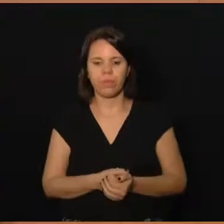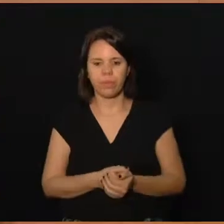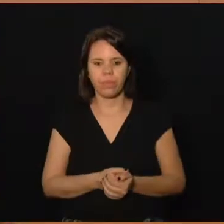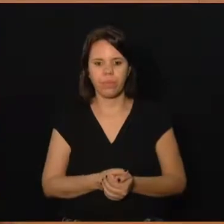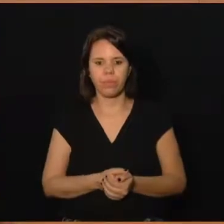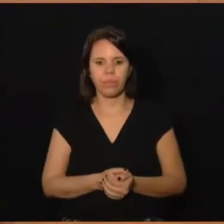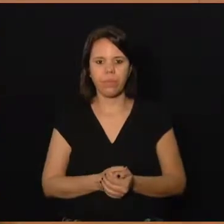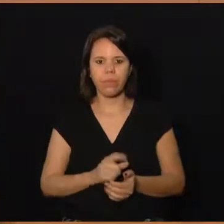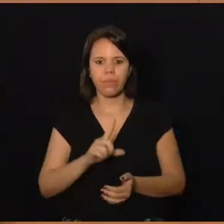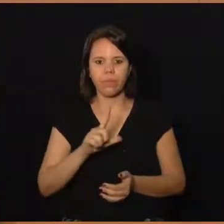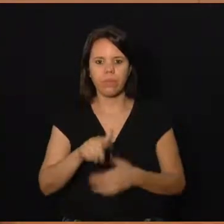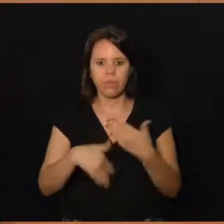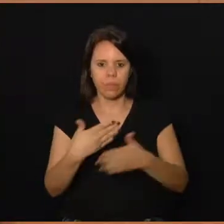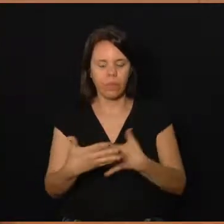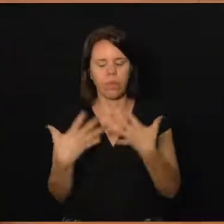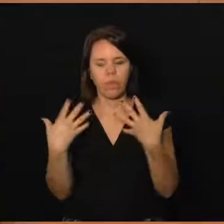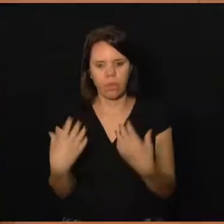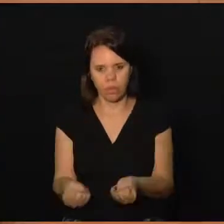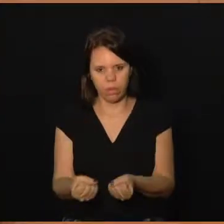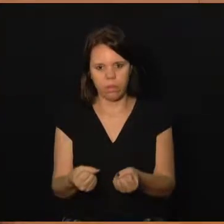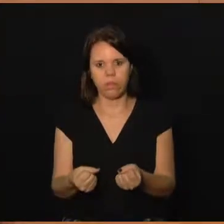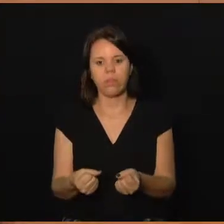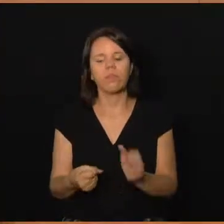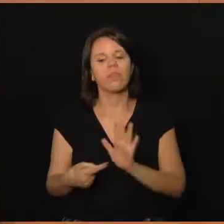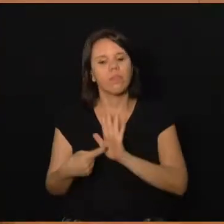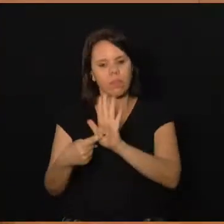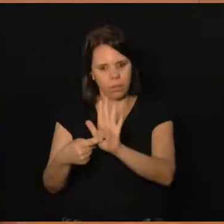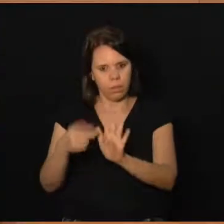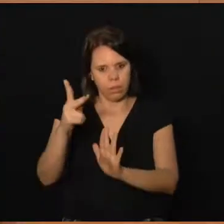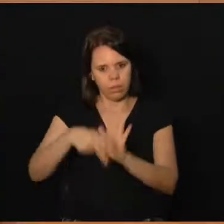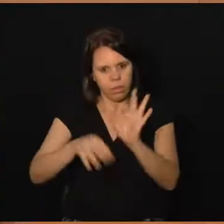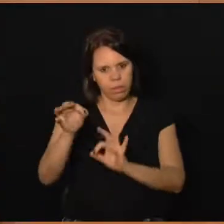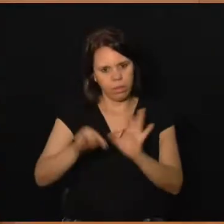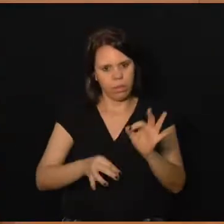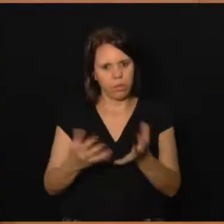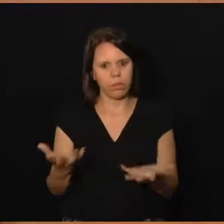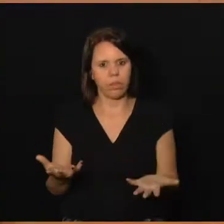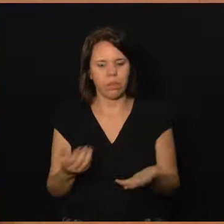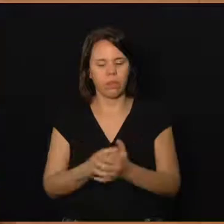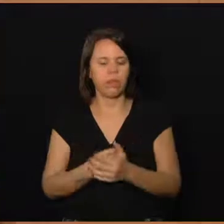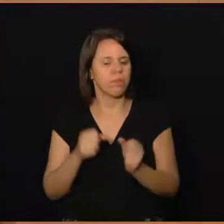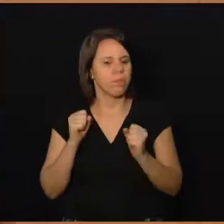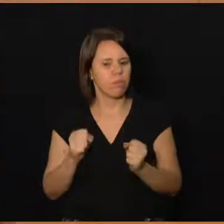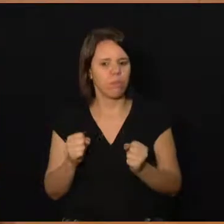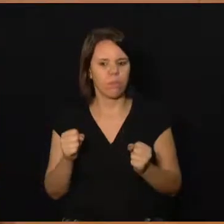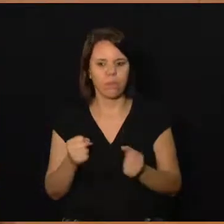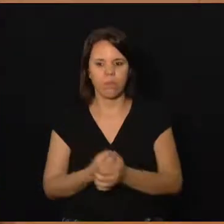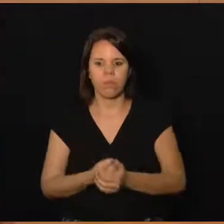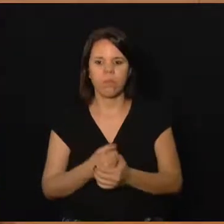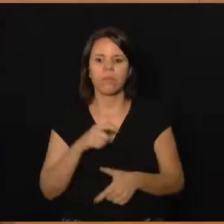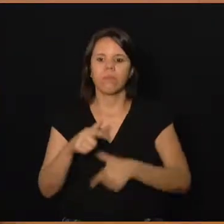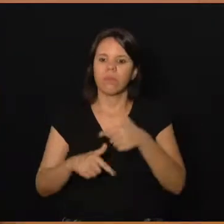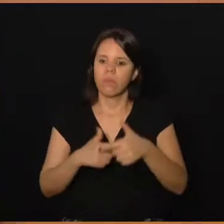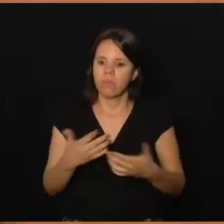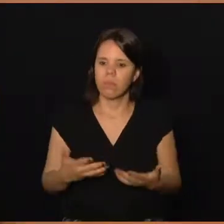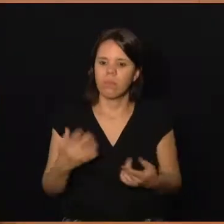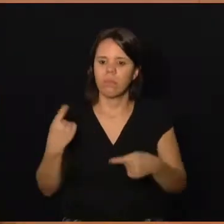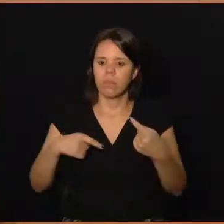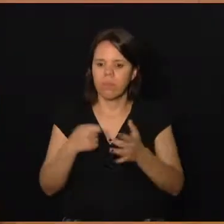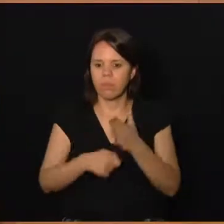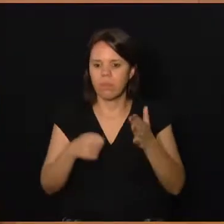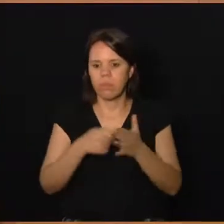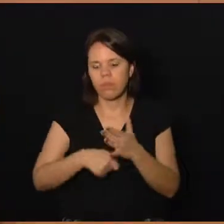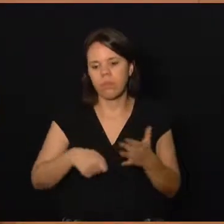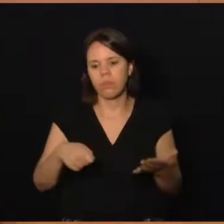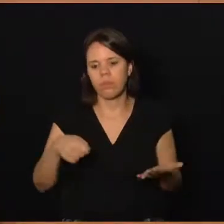e logo que assumi, eu apresentei esse projeto no sentido de poder trabalhar as políticas públicas,